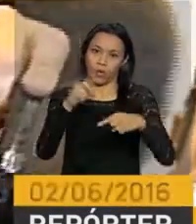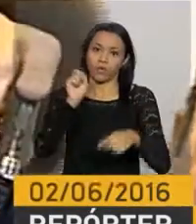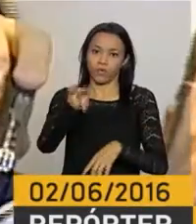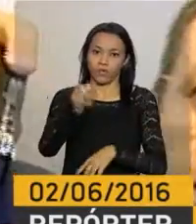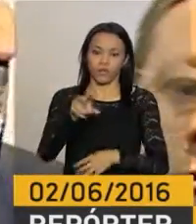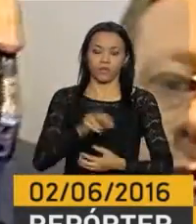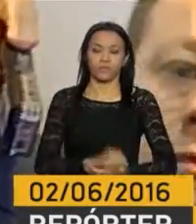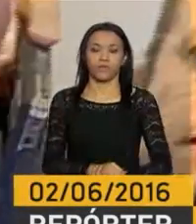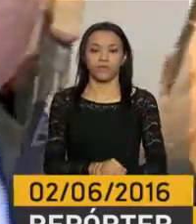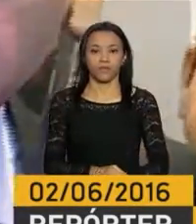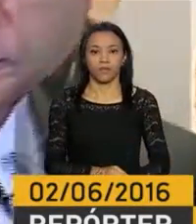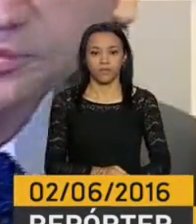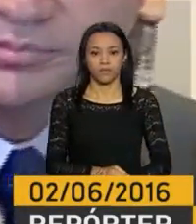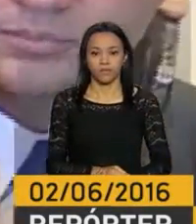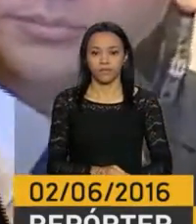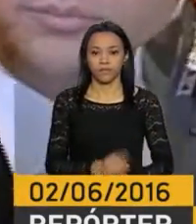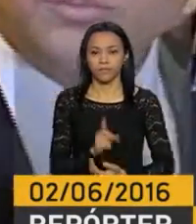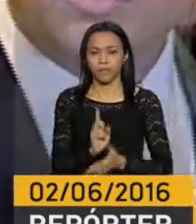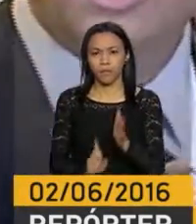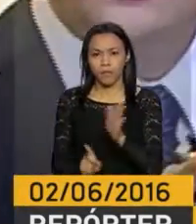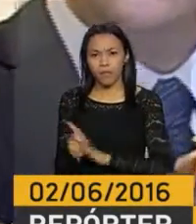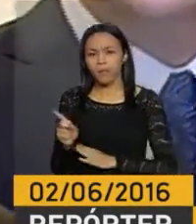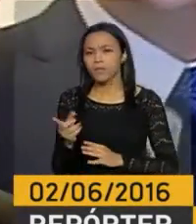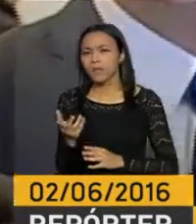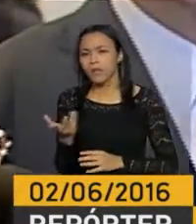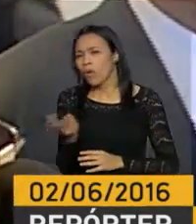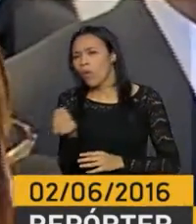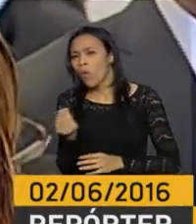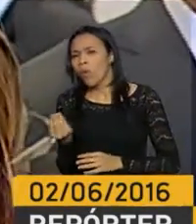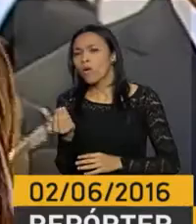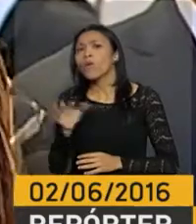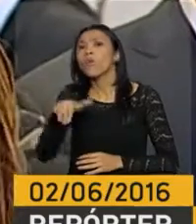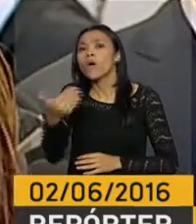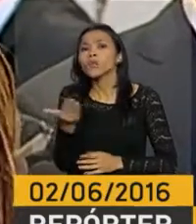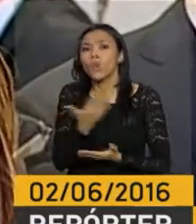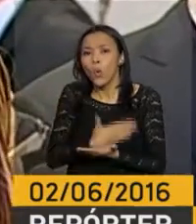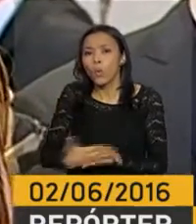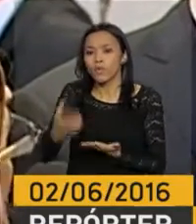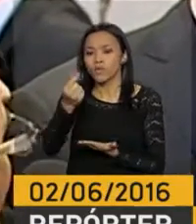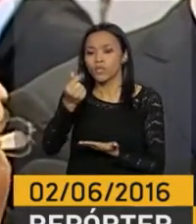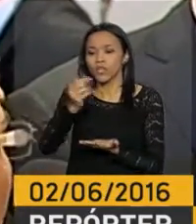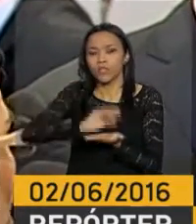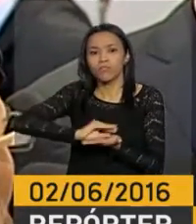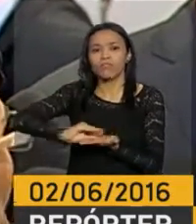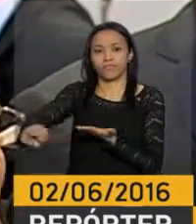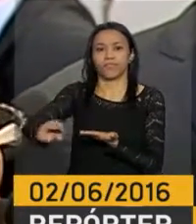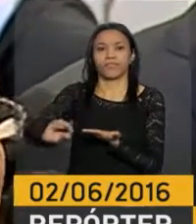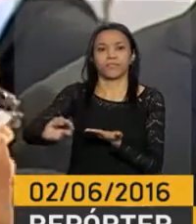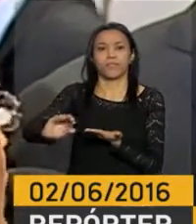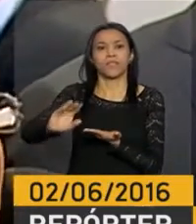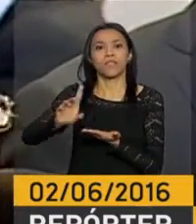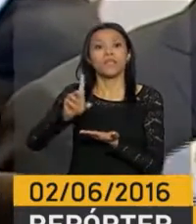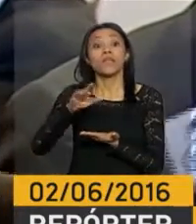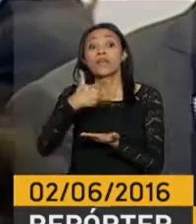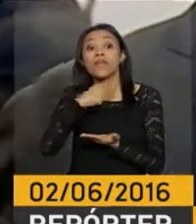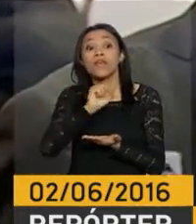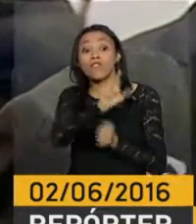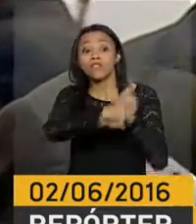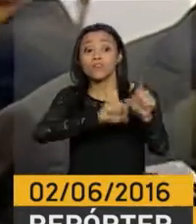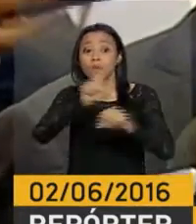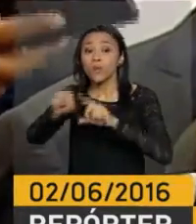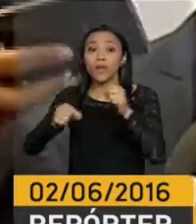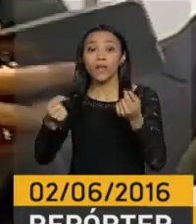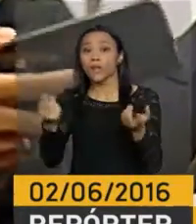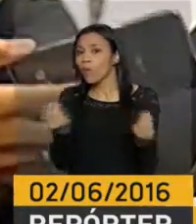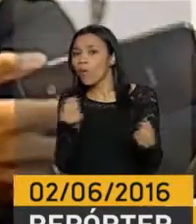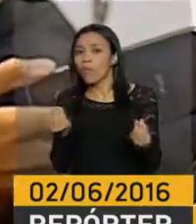qual a expectativa de quando começam a ser liberados esses recursos, a partir de quando que eles vão ter, quem for selecionado vai ter direito a recursos? Assim